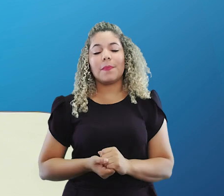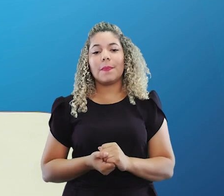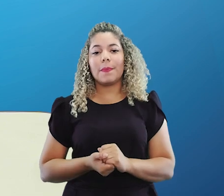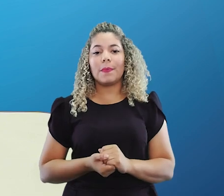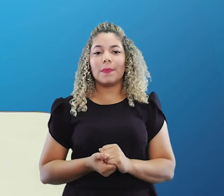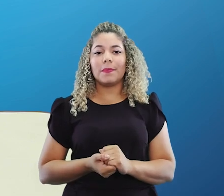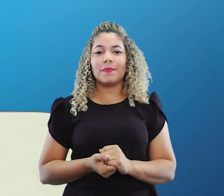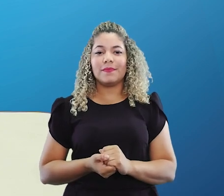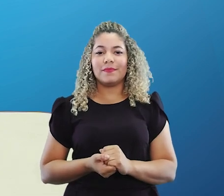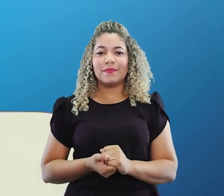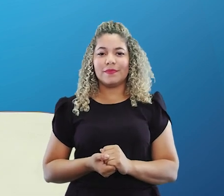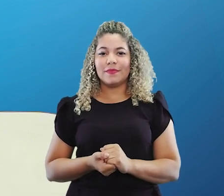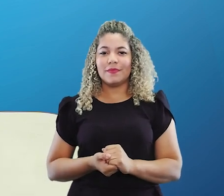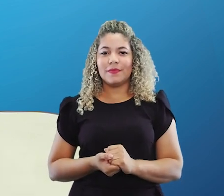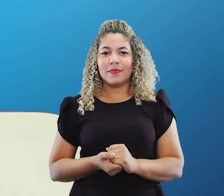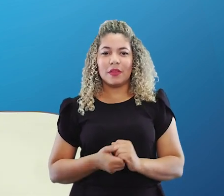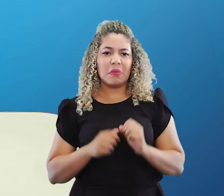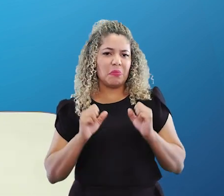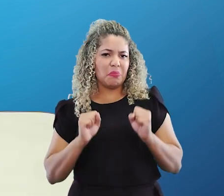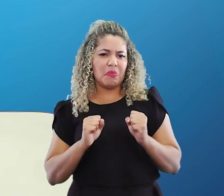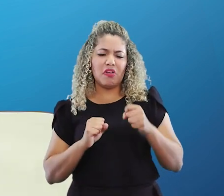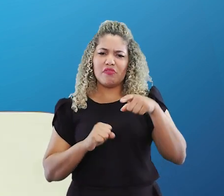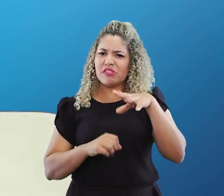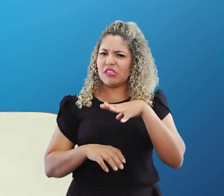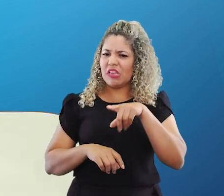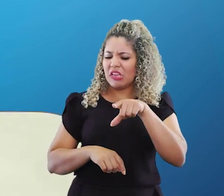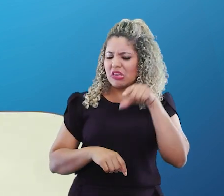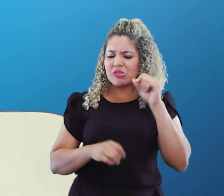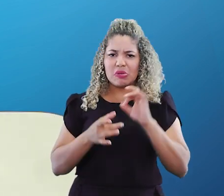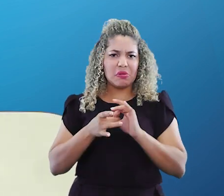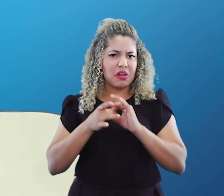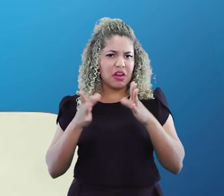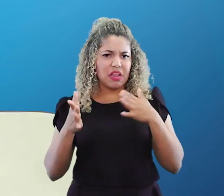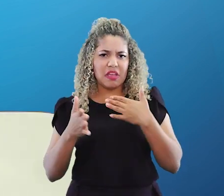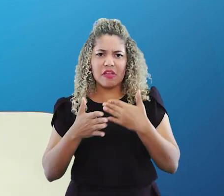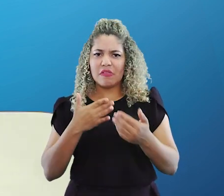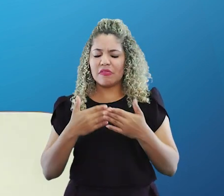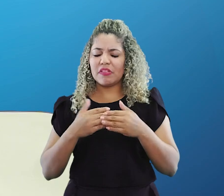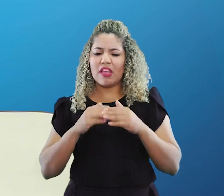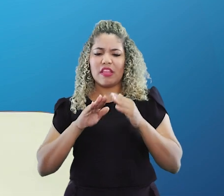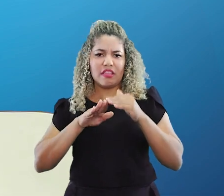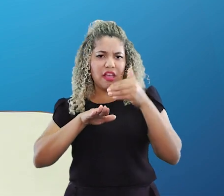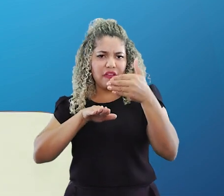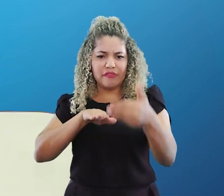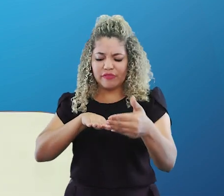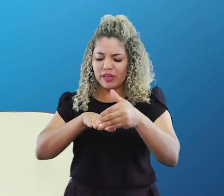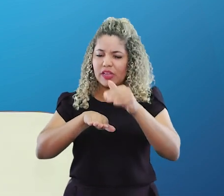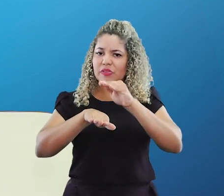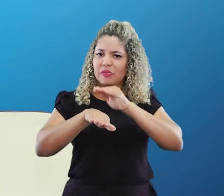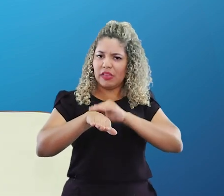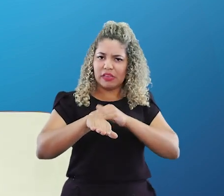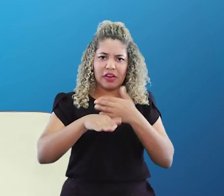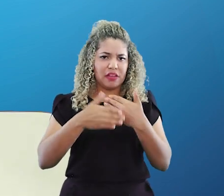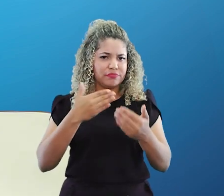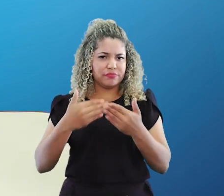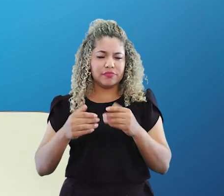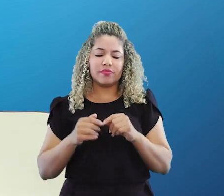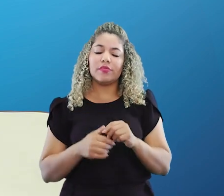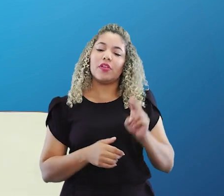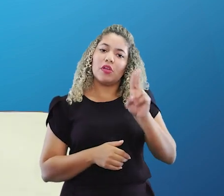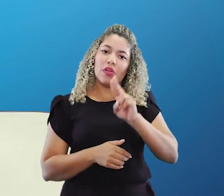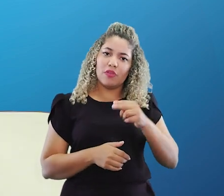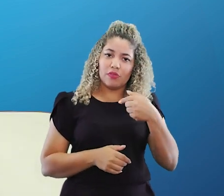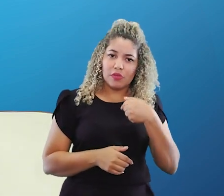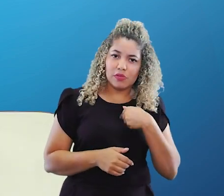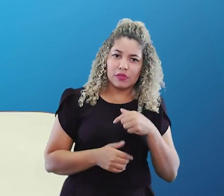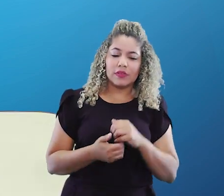eixo de fixação pode ficar a critério na parte da frente ou na parte traseira. Vamos